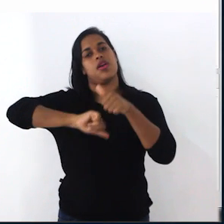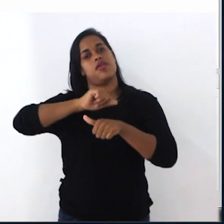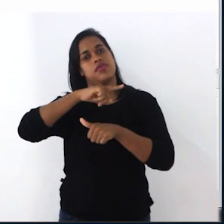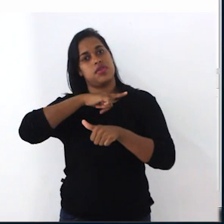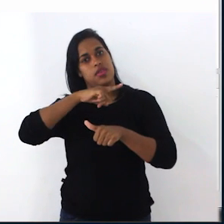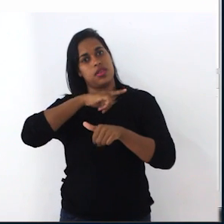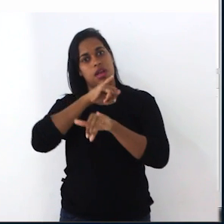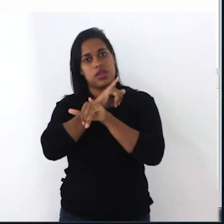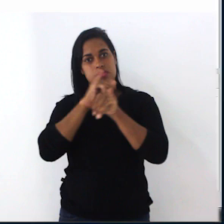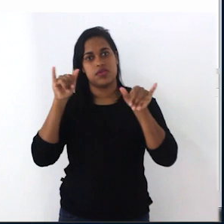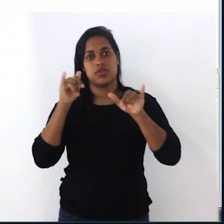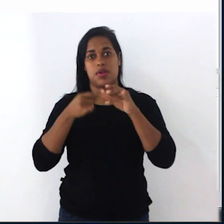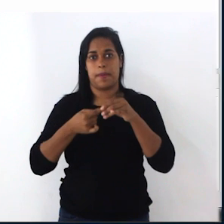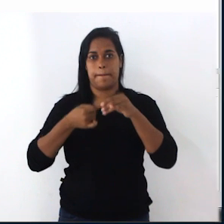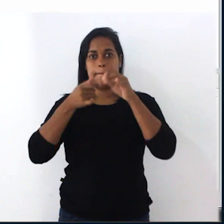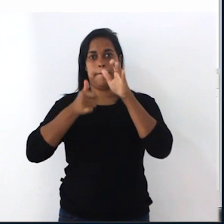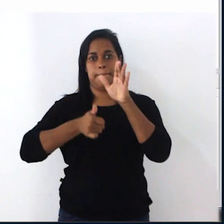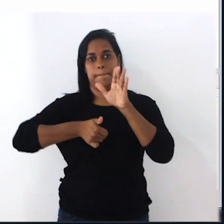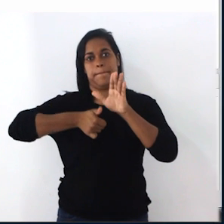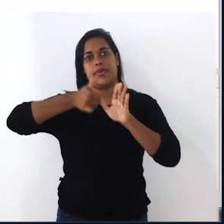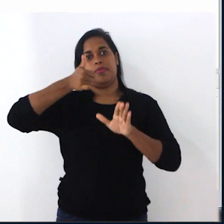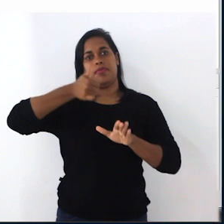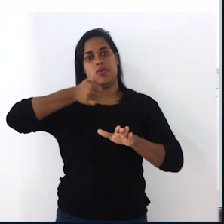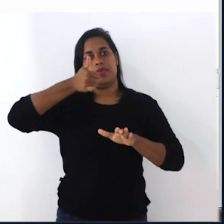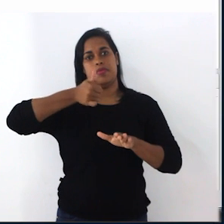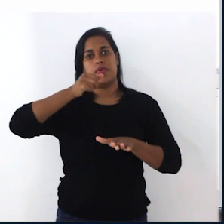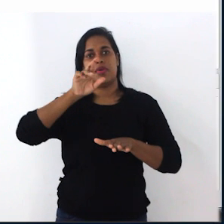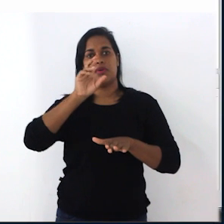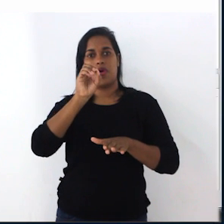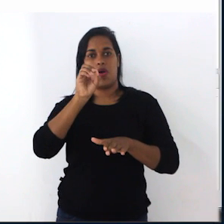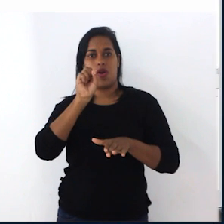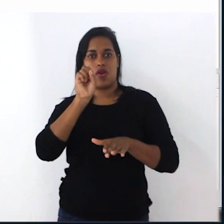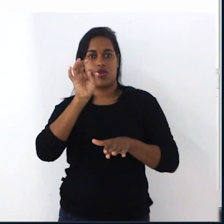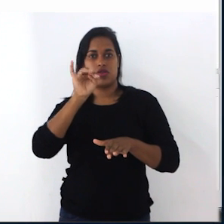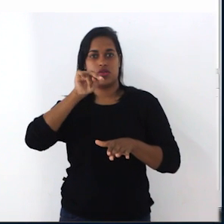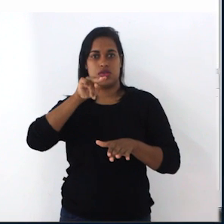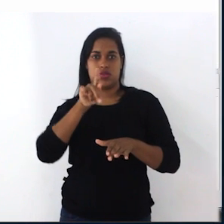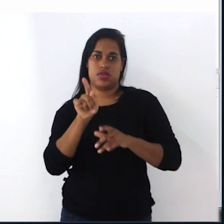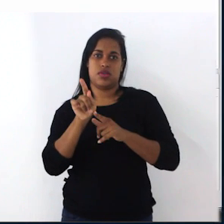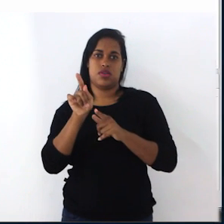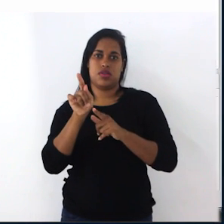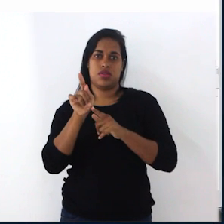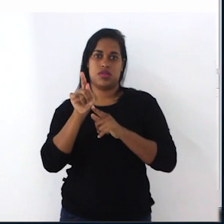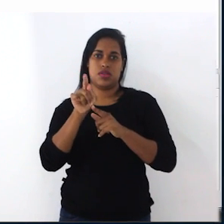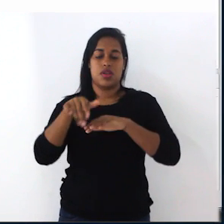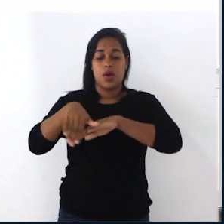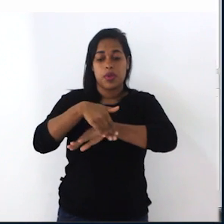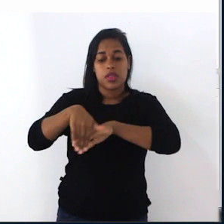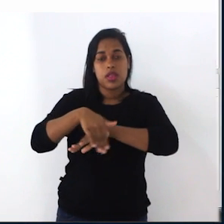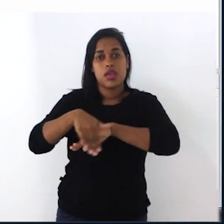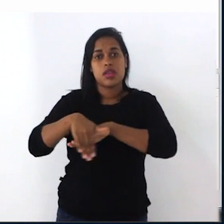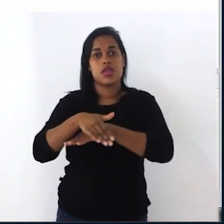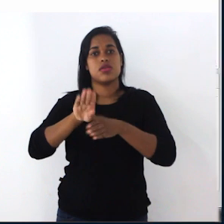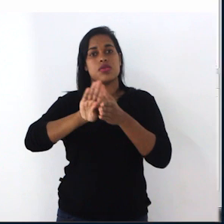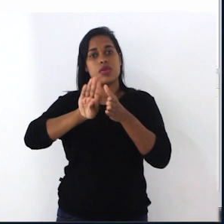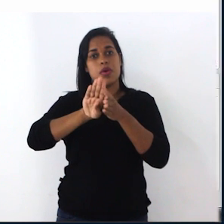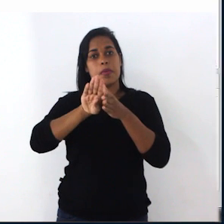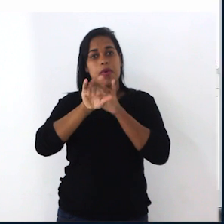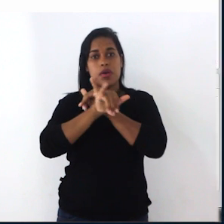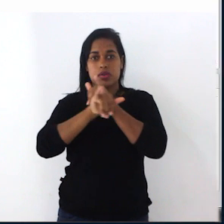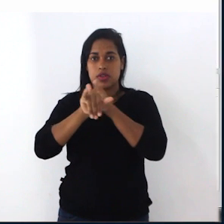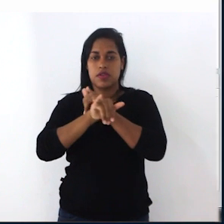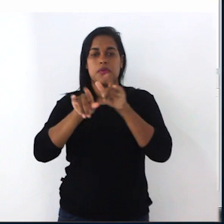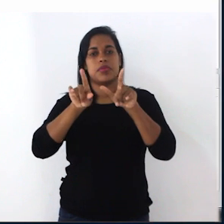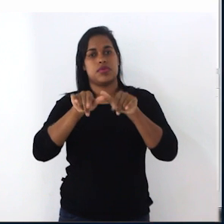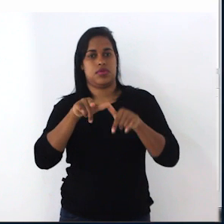informações. A primeira dela é o hosting, que é o endereço onde o banco de dados está. Como o banco de dados está na